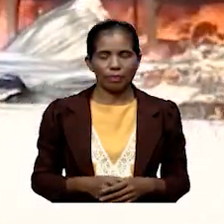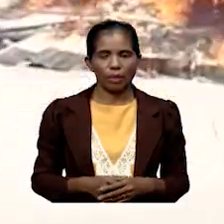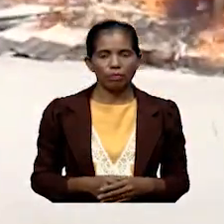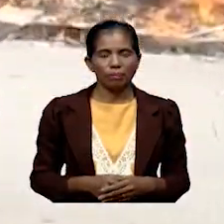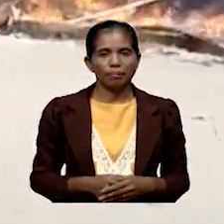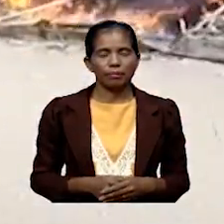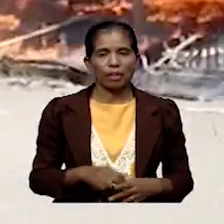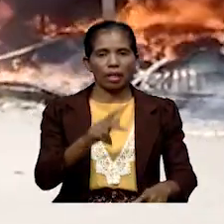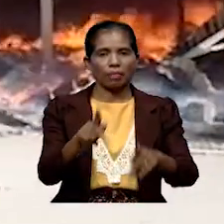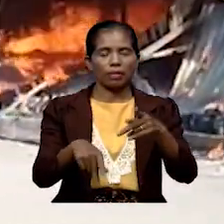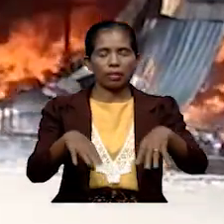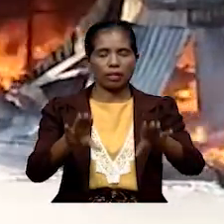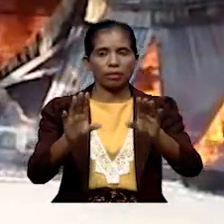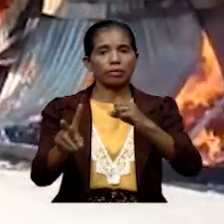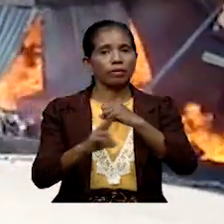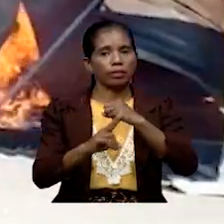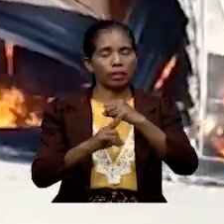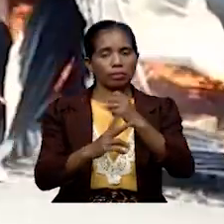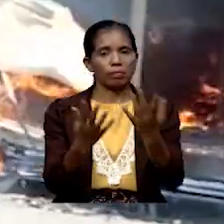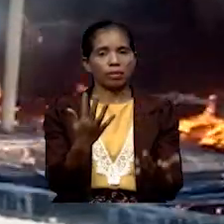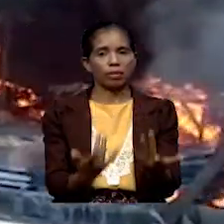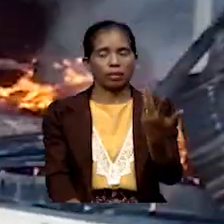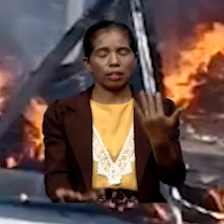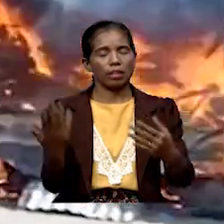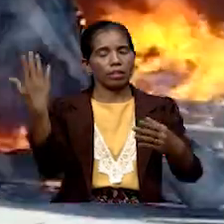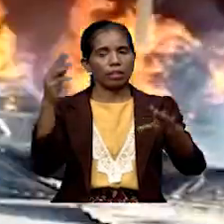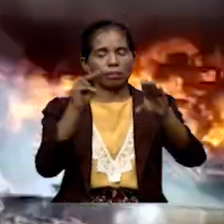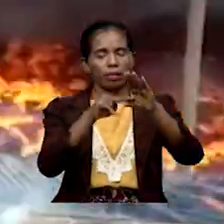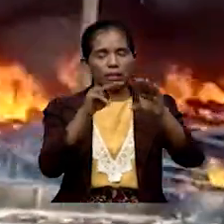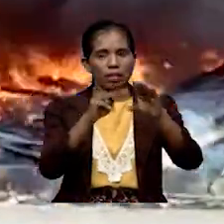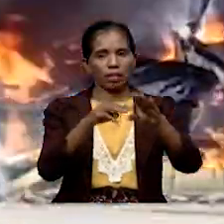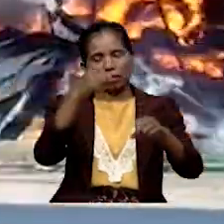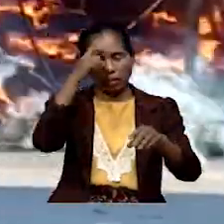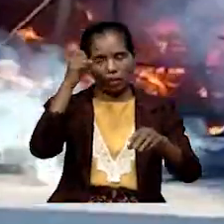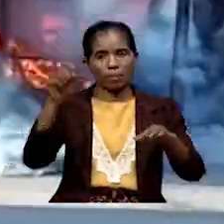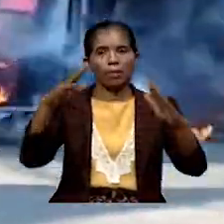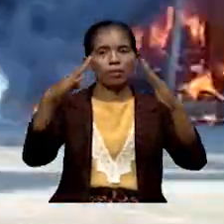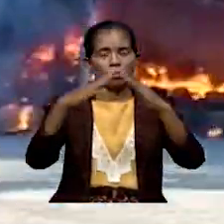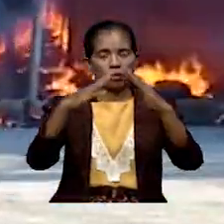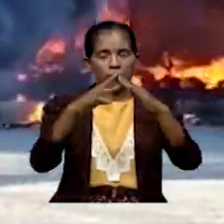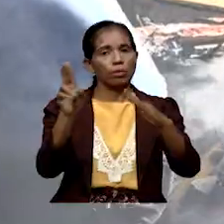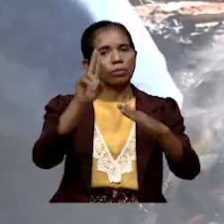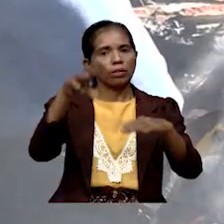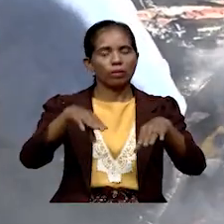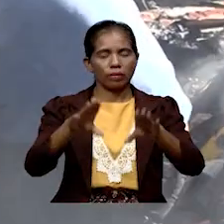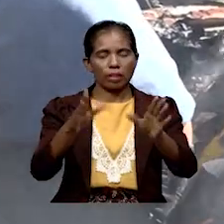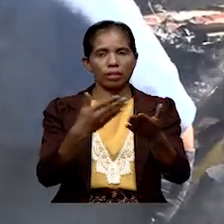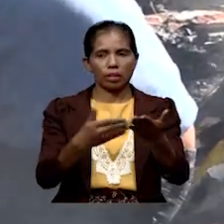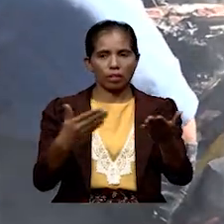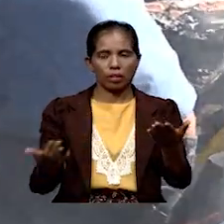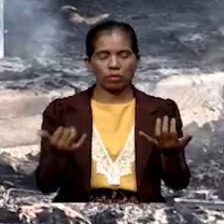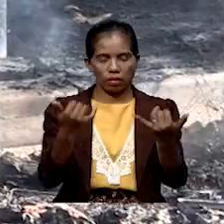Vendedor sira nebe sai vítima ba incêndio mercado malewana preocupa, tamba baraka nebe usa rodifansa san toras ne sedau